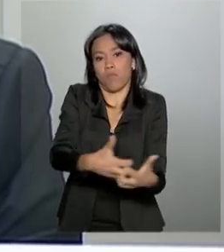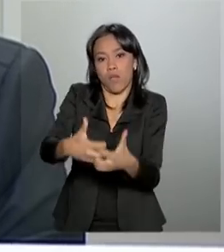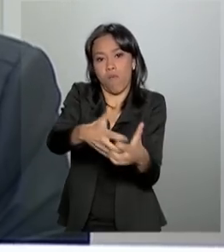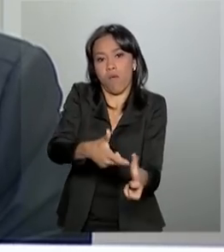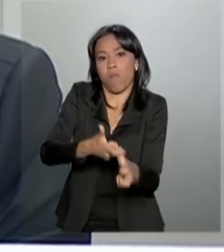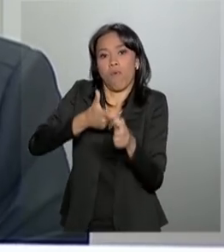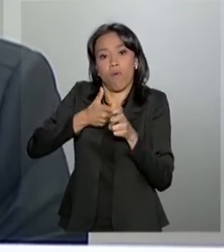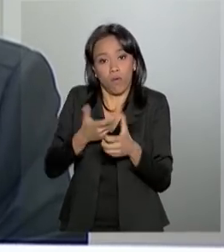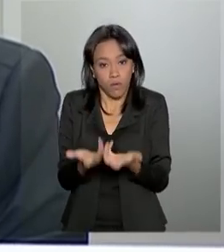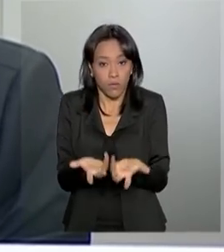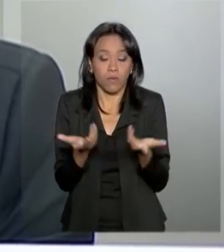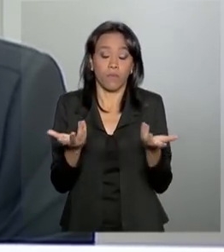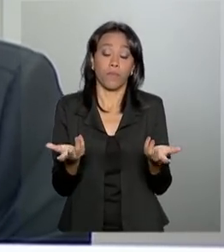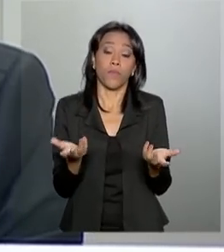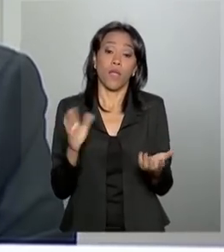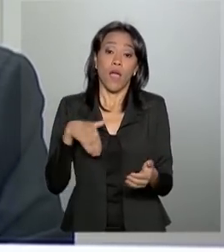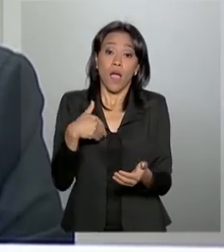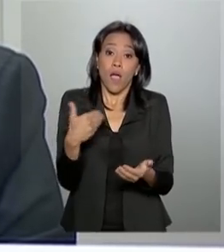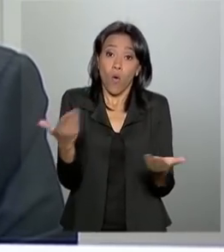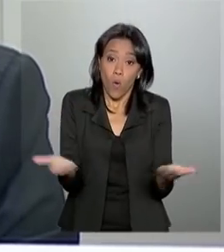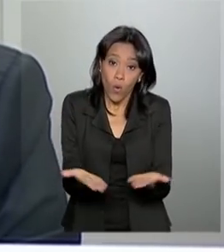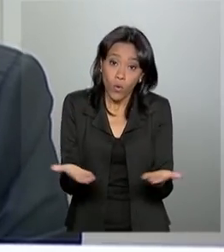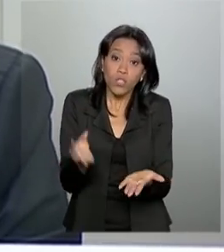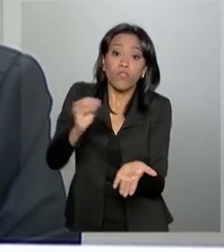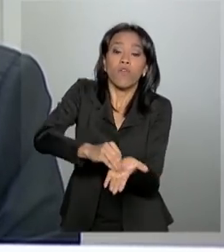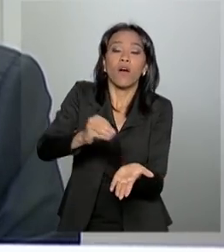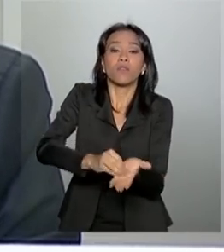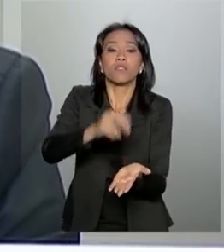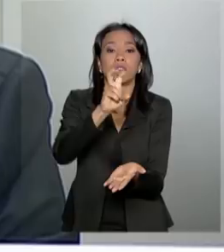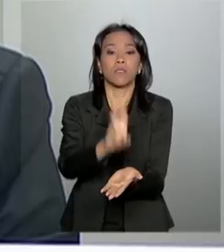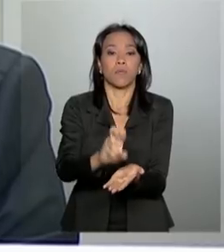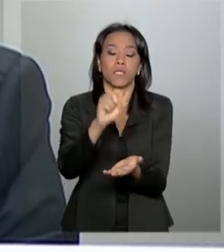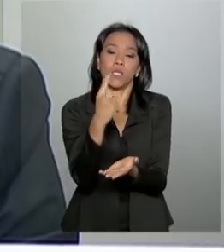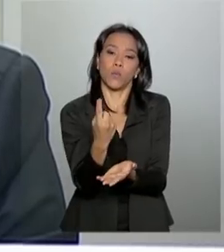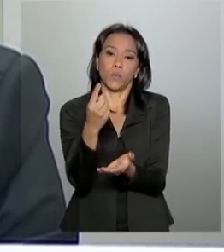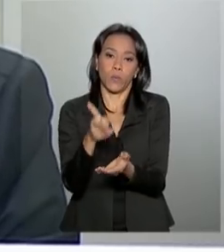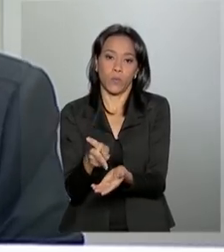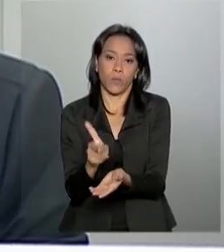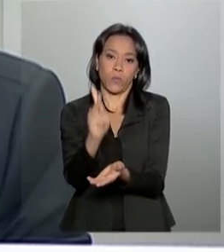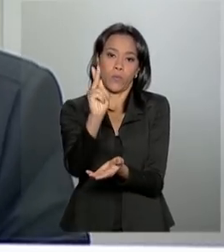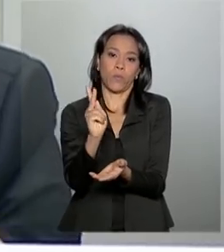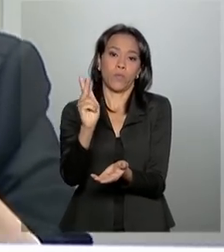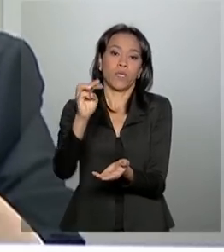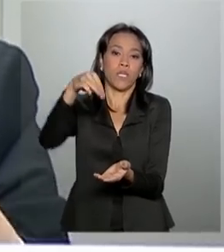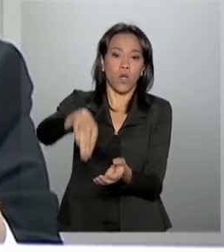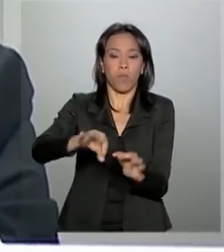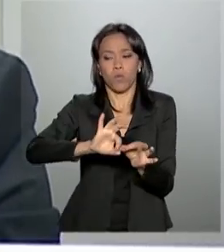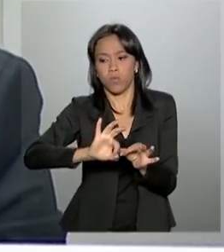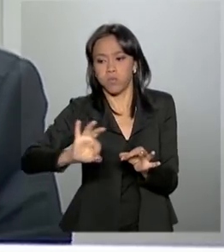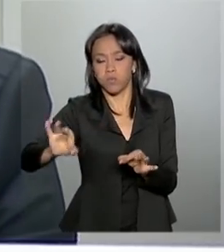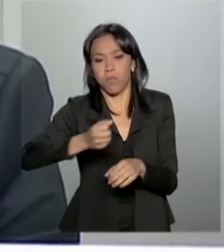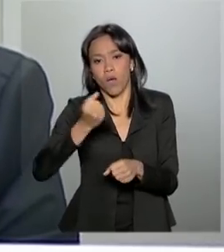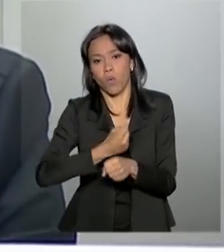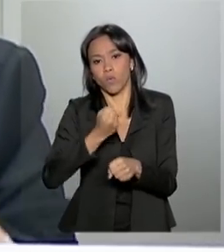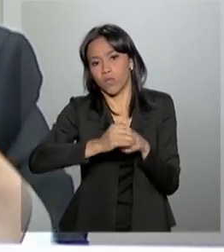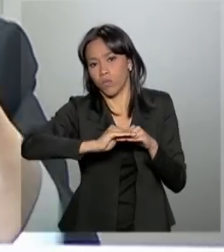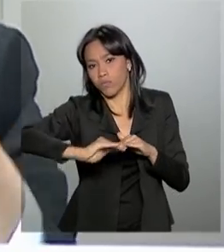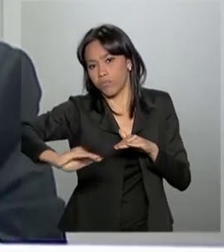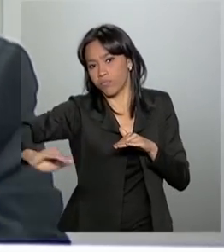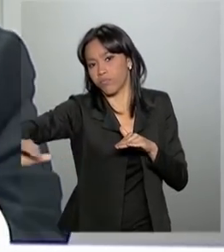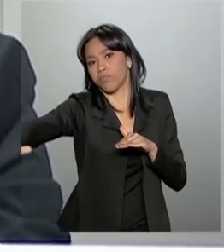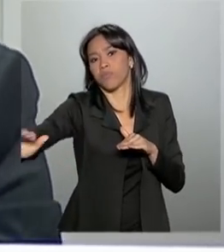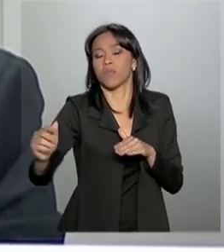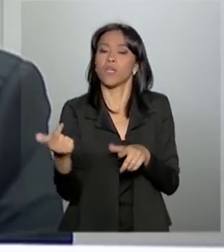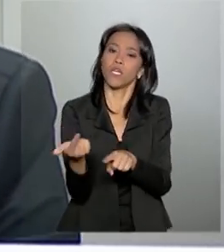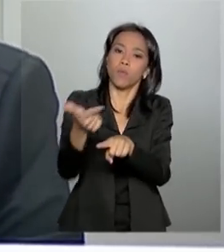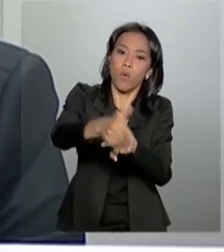Observe que até hoje faltam 51 quilômetros para pavimentar até Meritituba e mais 58 quilômetros para pavimentar no